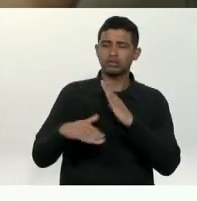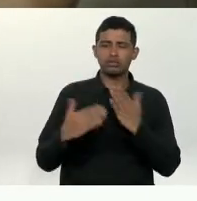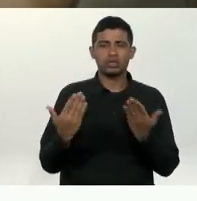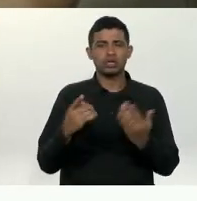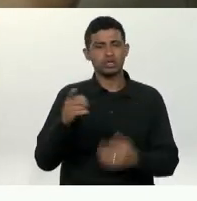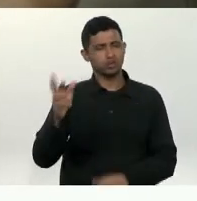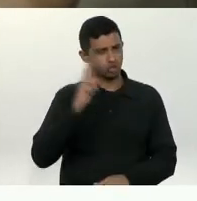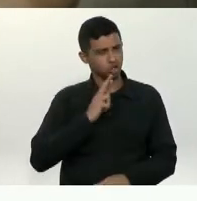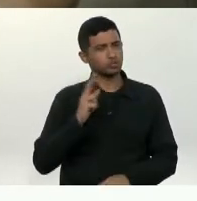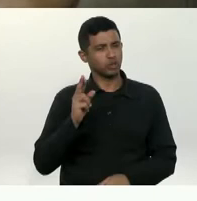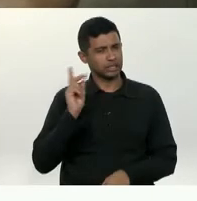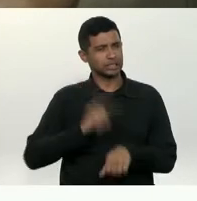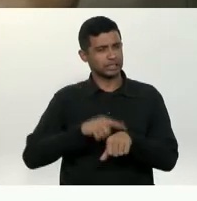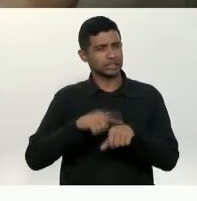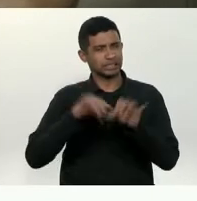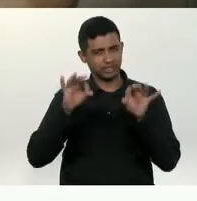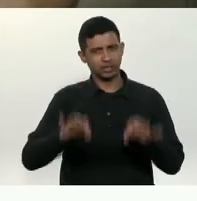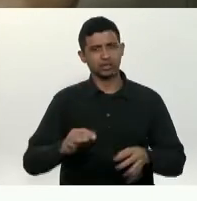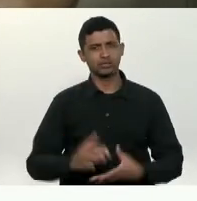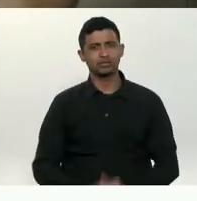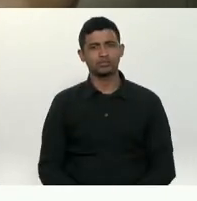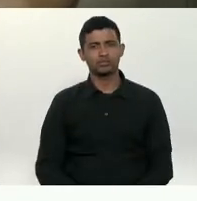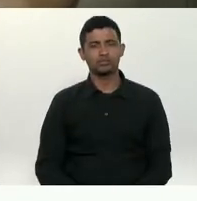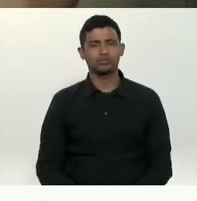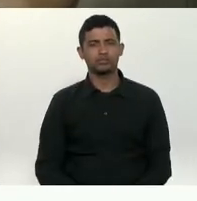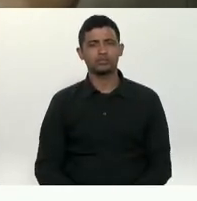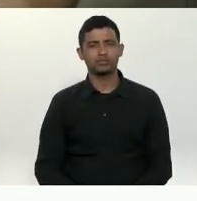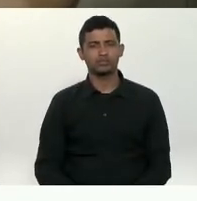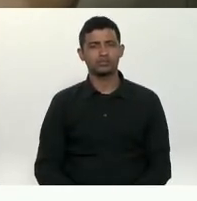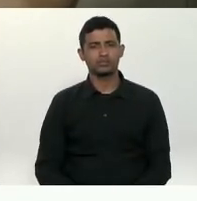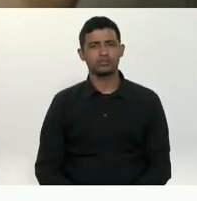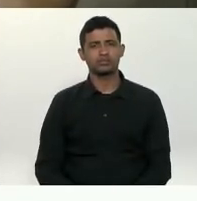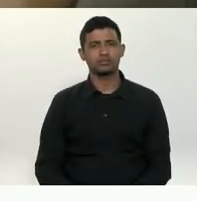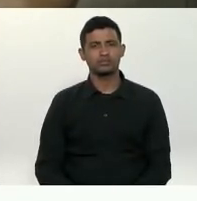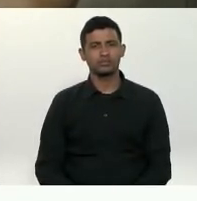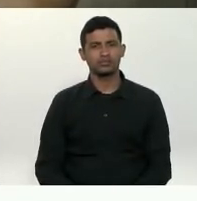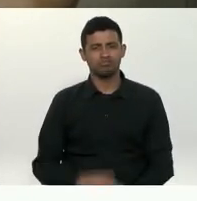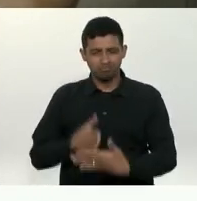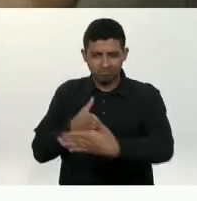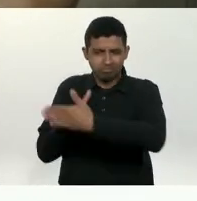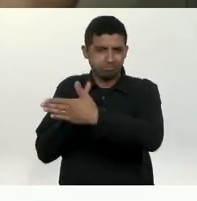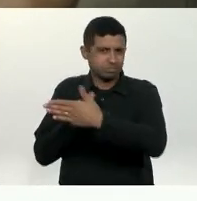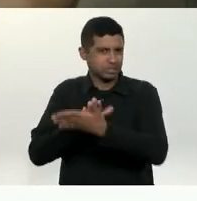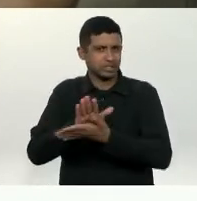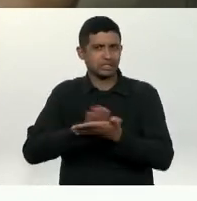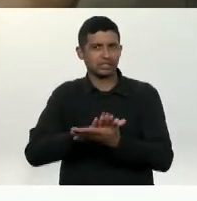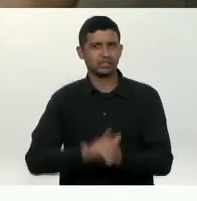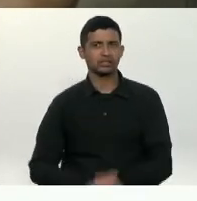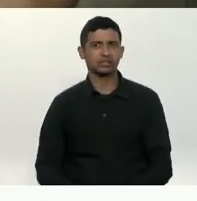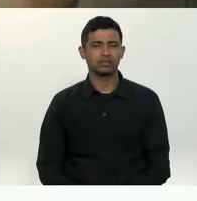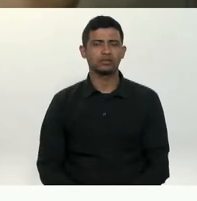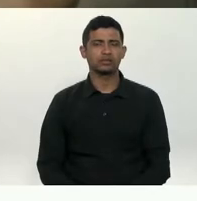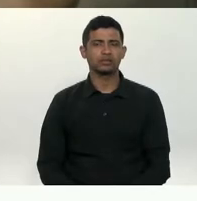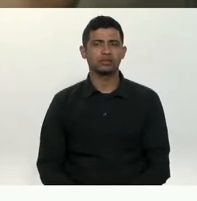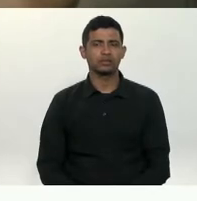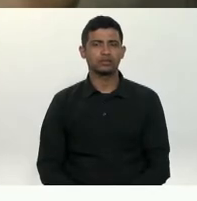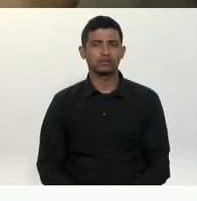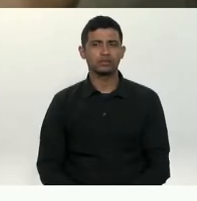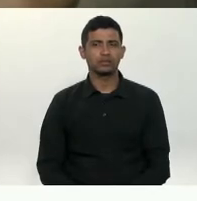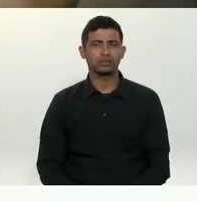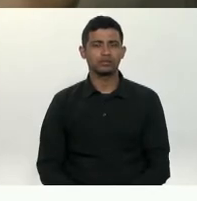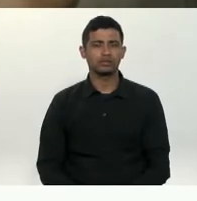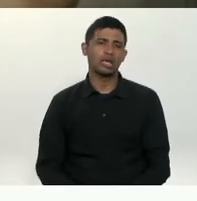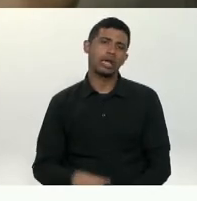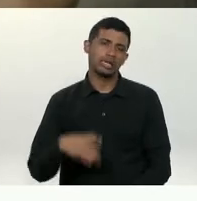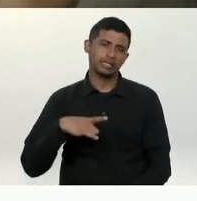respondem prontamente. Não tem nenhum empecilho nessa relação, não. Ok. Na verdade, assim, o que há é divergência